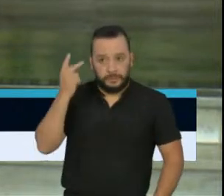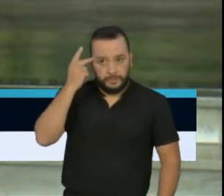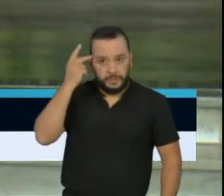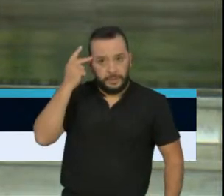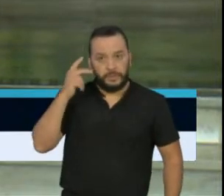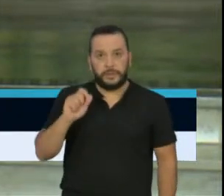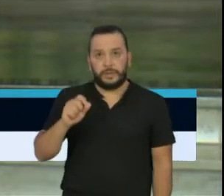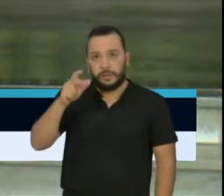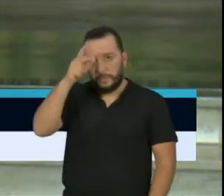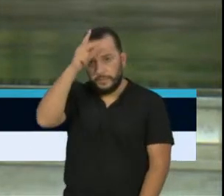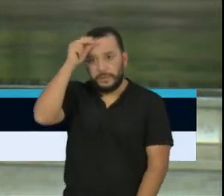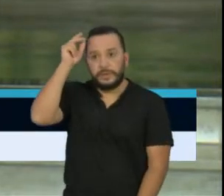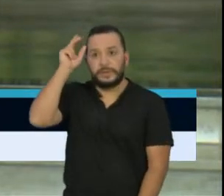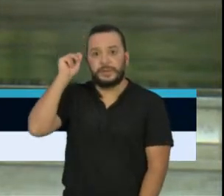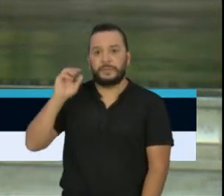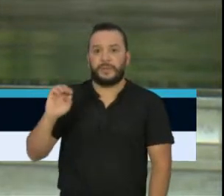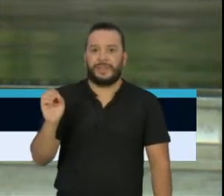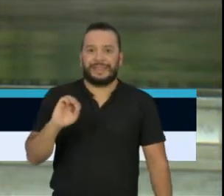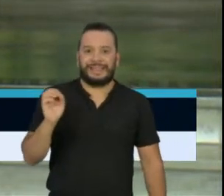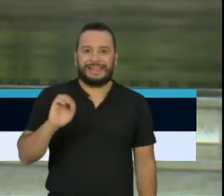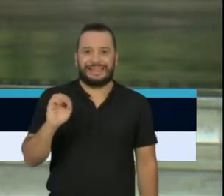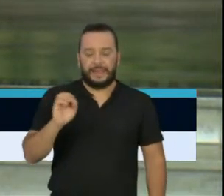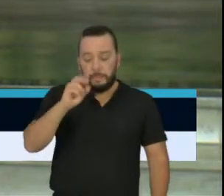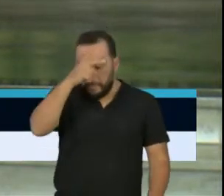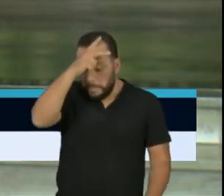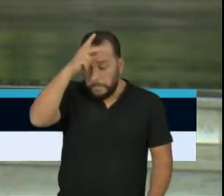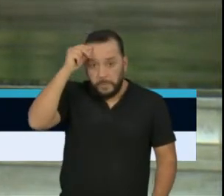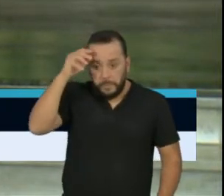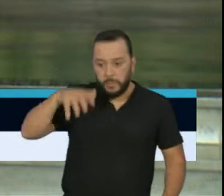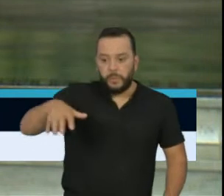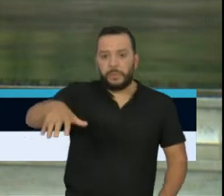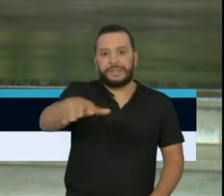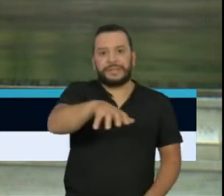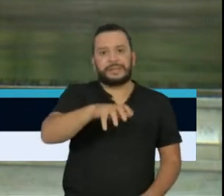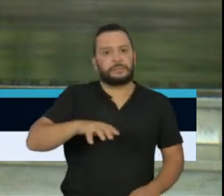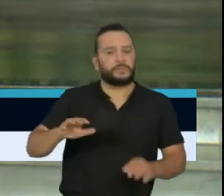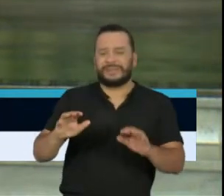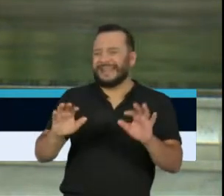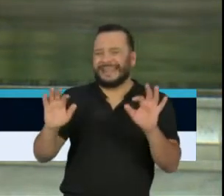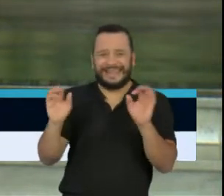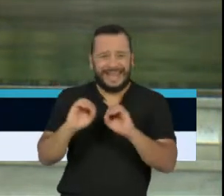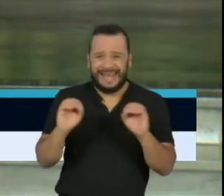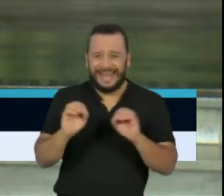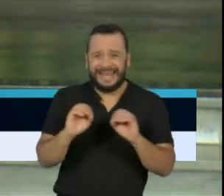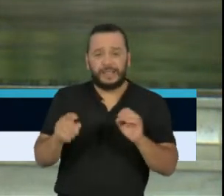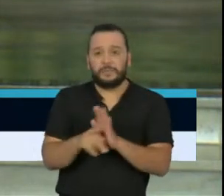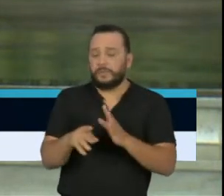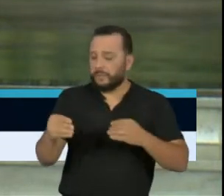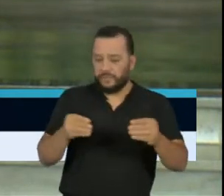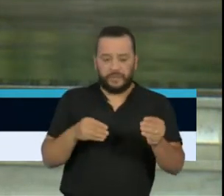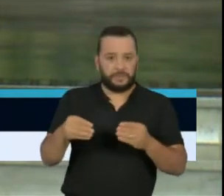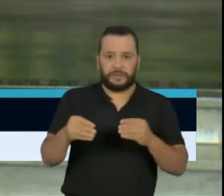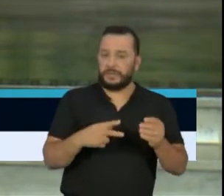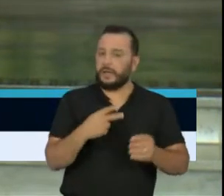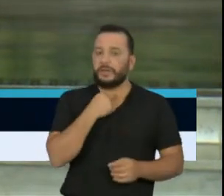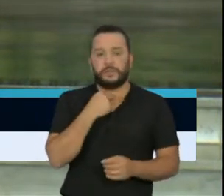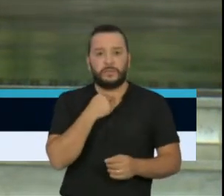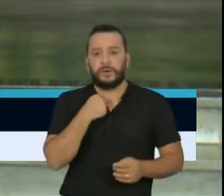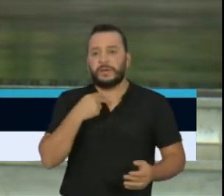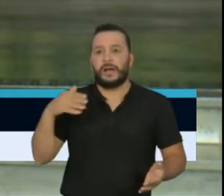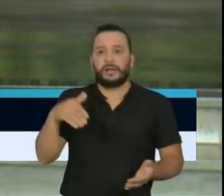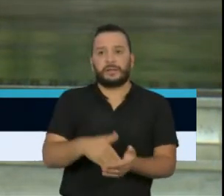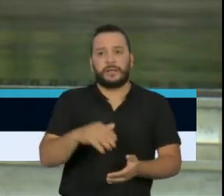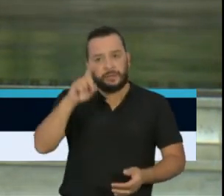do estado, volto a repetir, flexibilize até o término da atual quarentena no